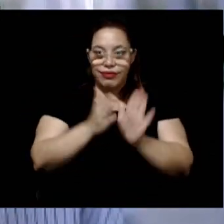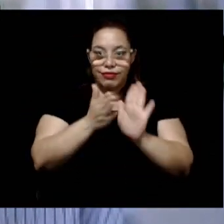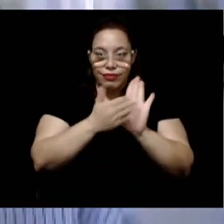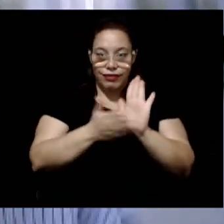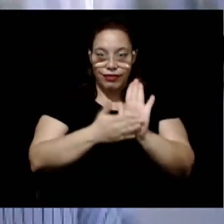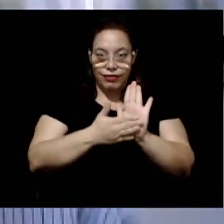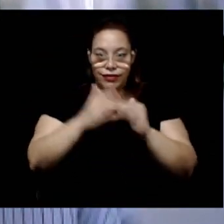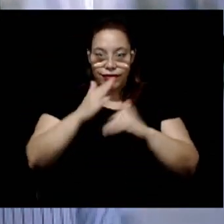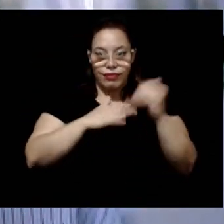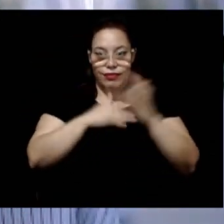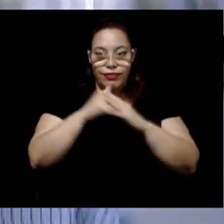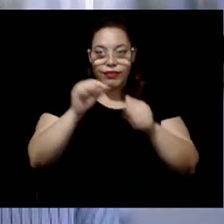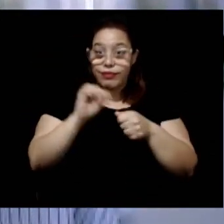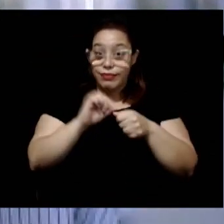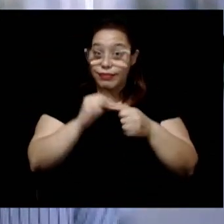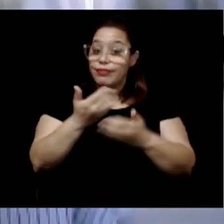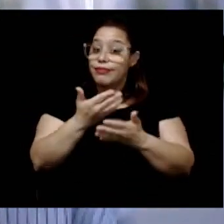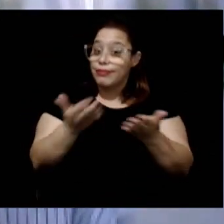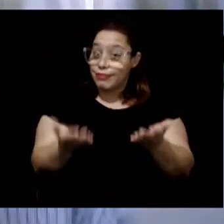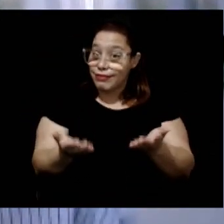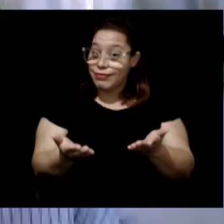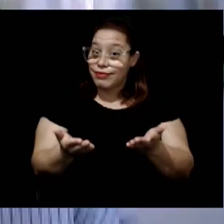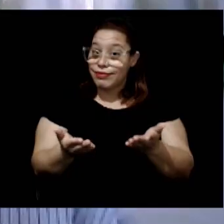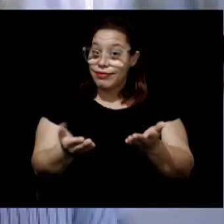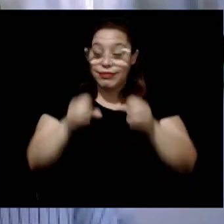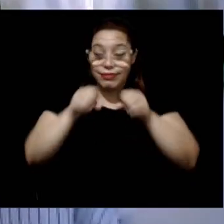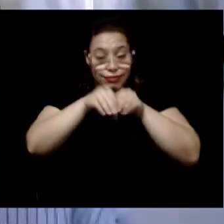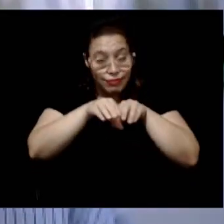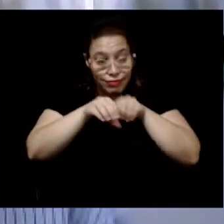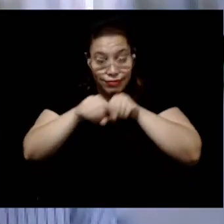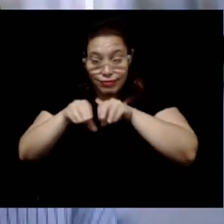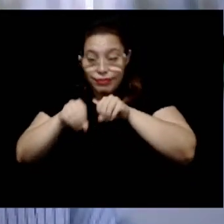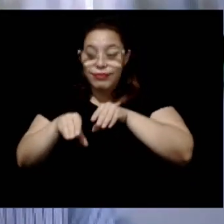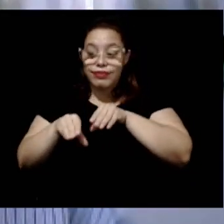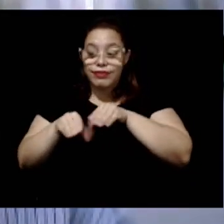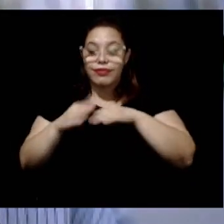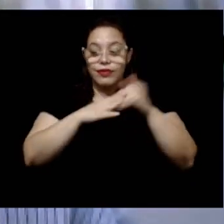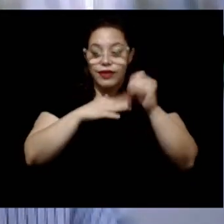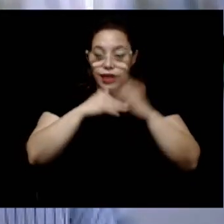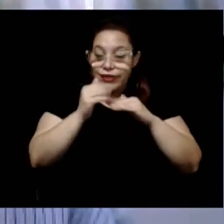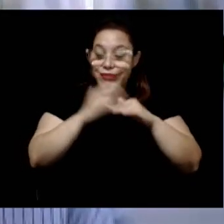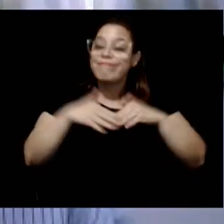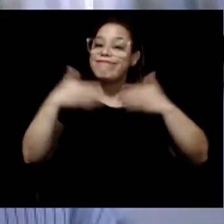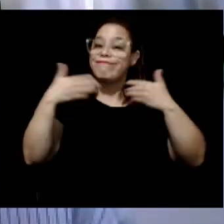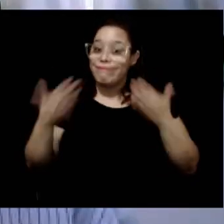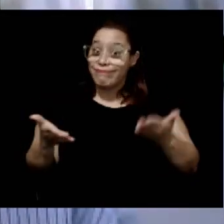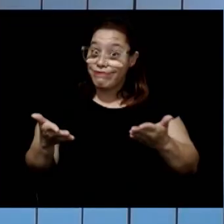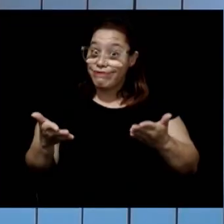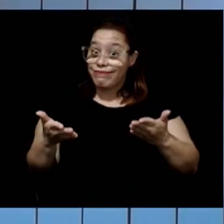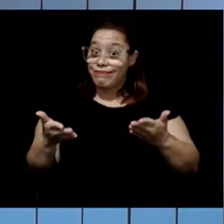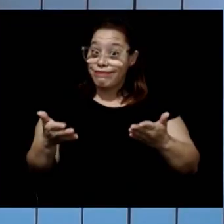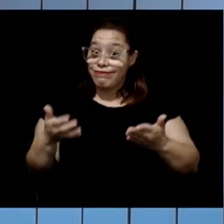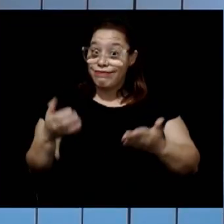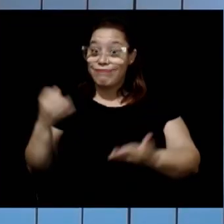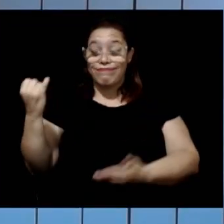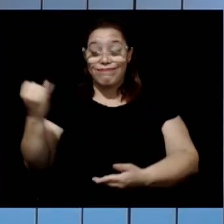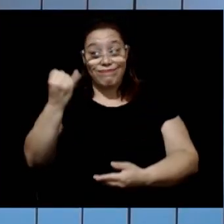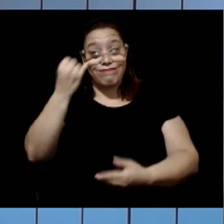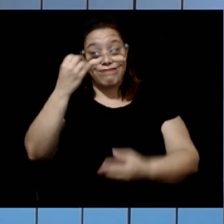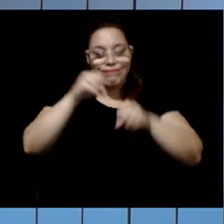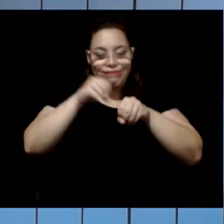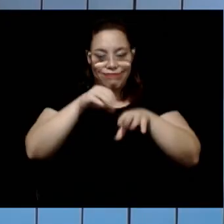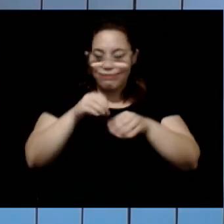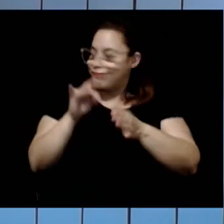fazem, porque informação é tratamento, né? Então é importante que a população esteja bem informada. Com certeza, doutor. Para a